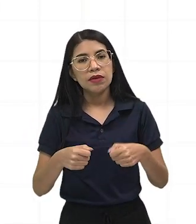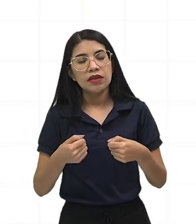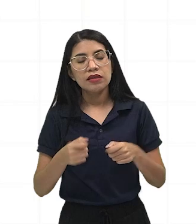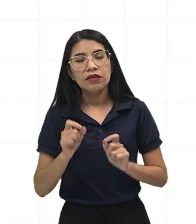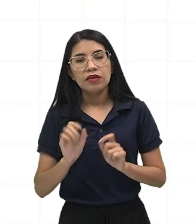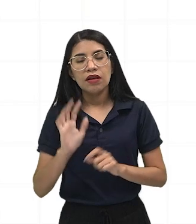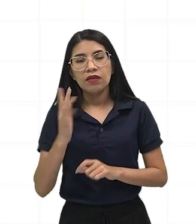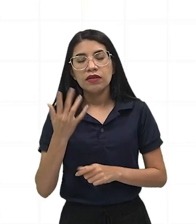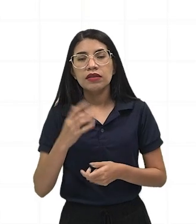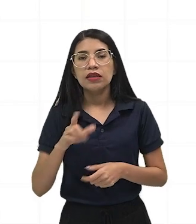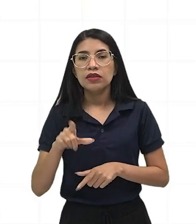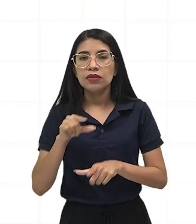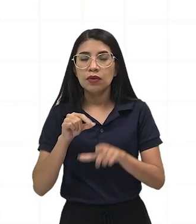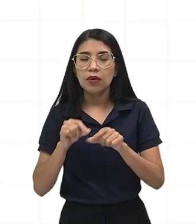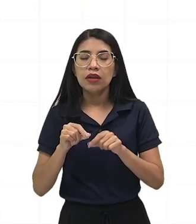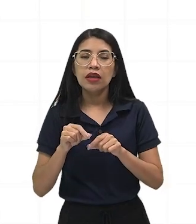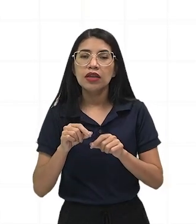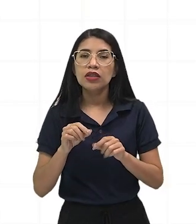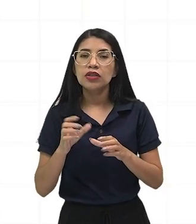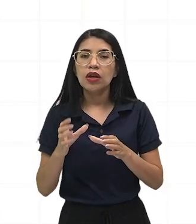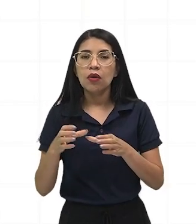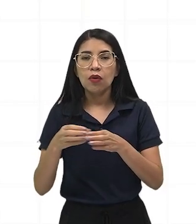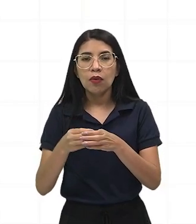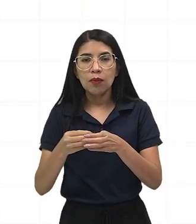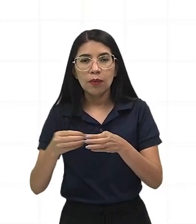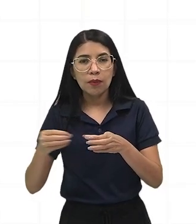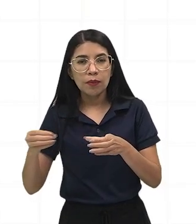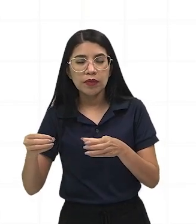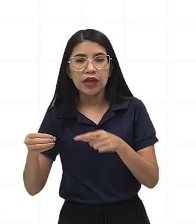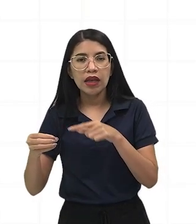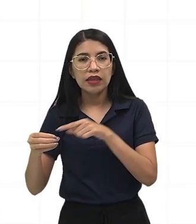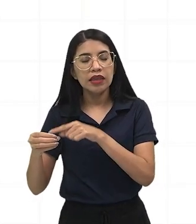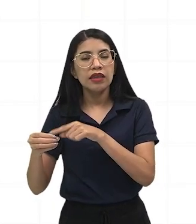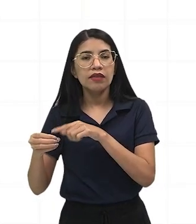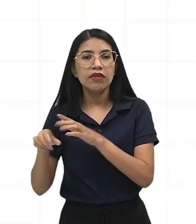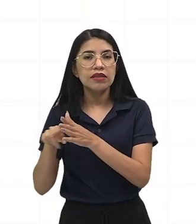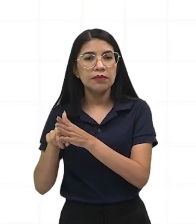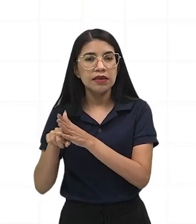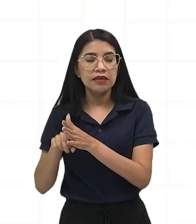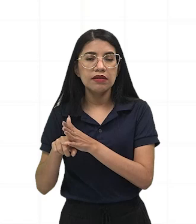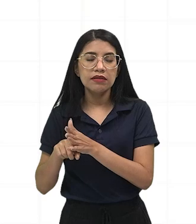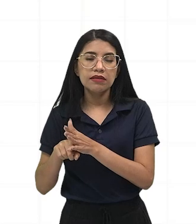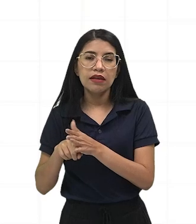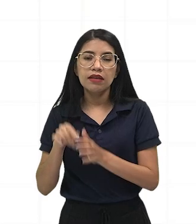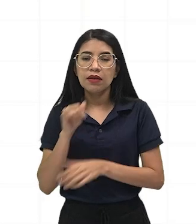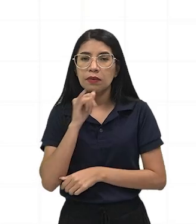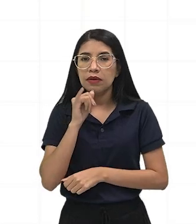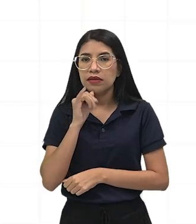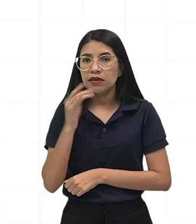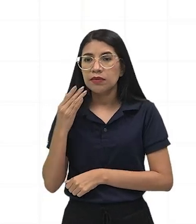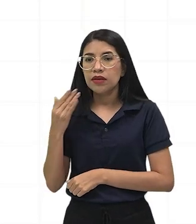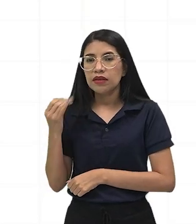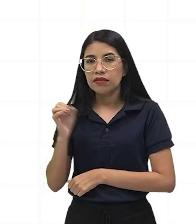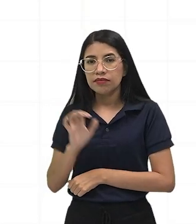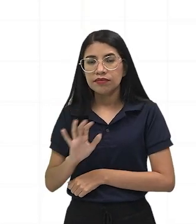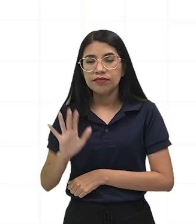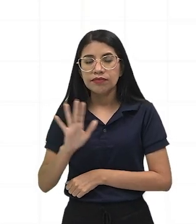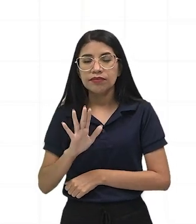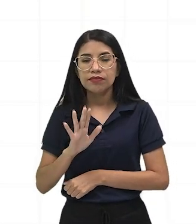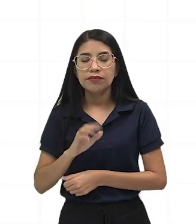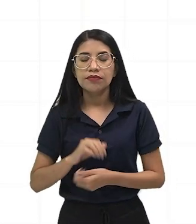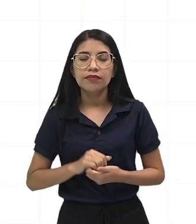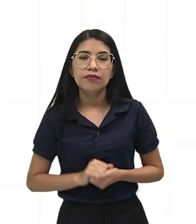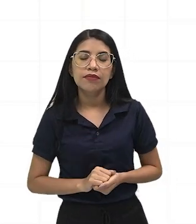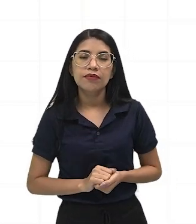então optaremos por só uma fração da população, que é essa que eu estou destacando em